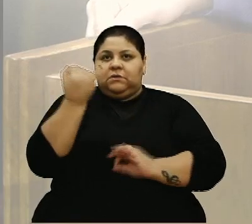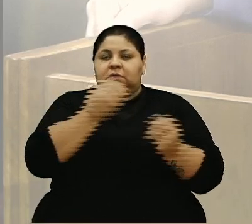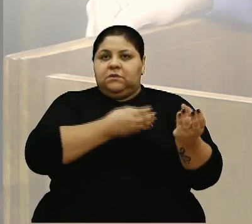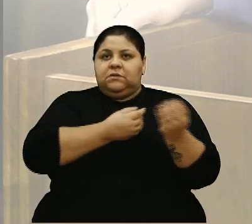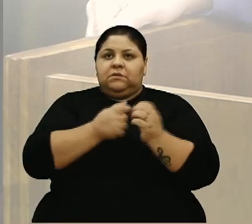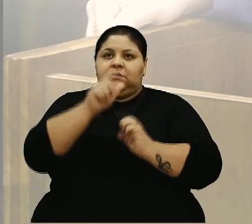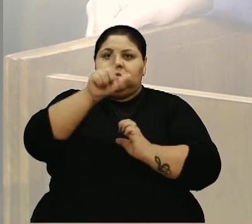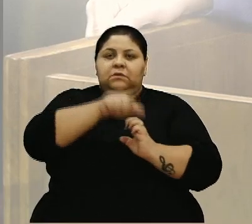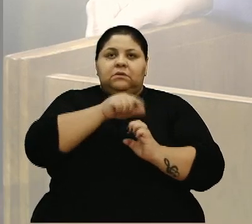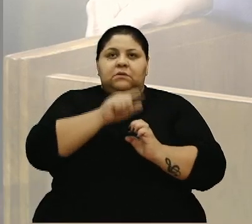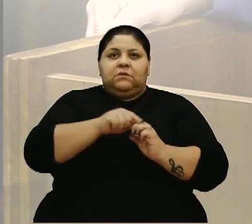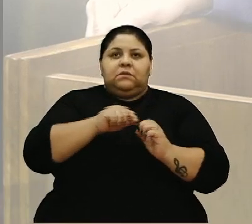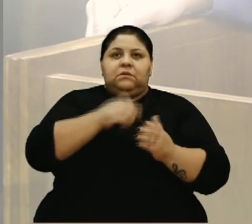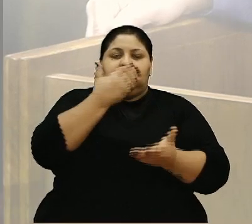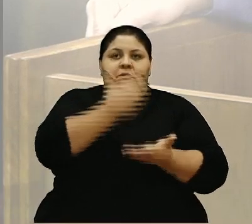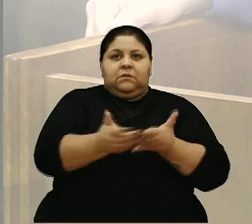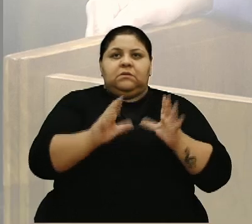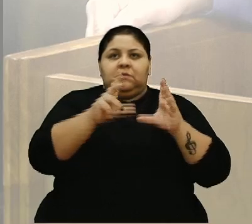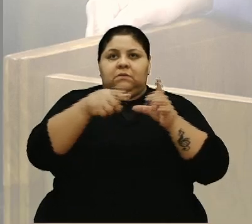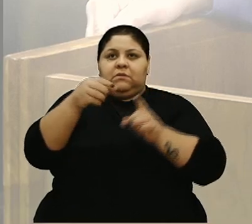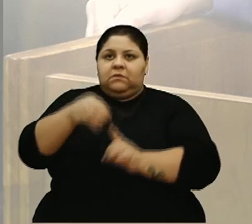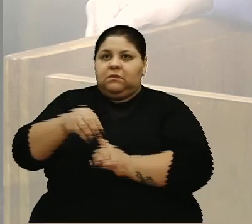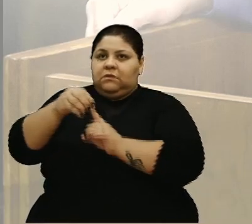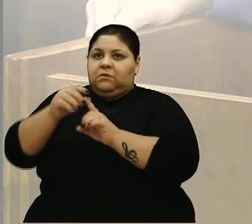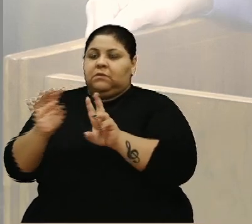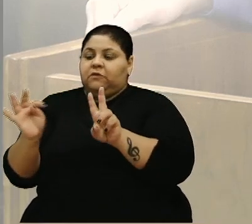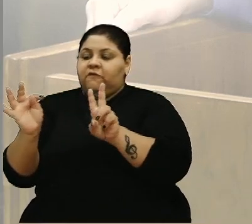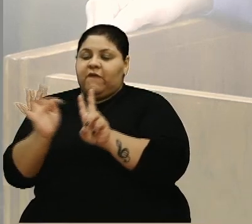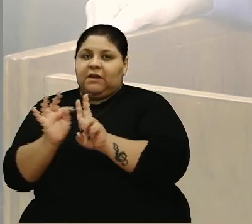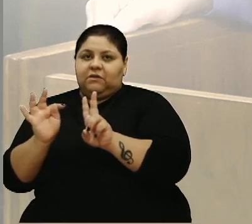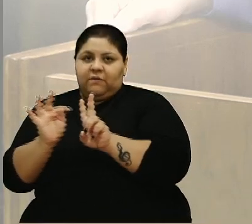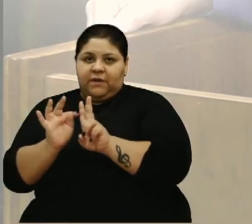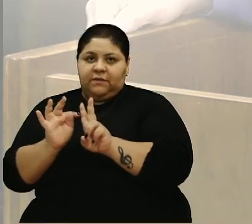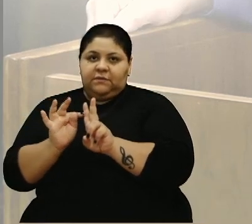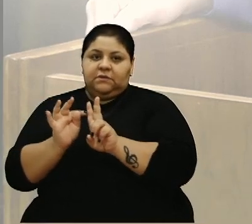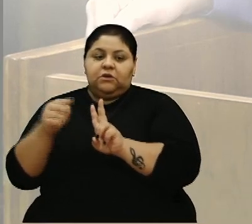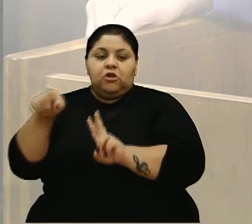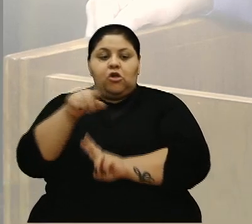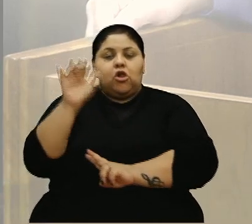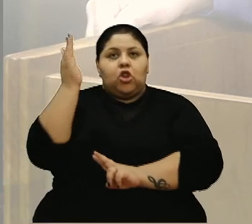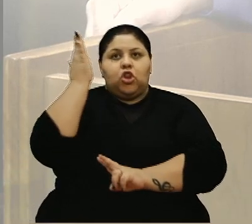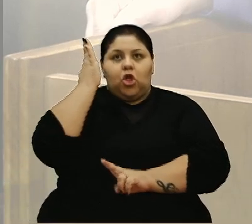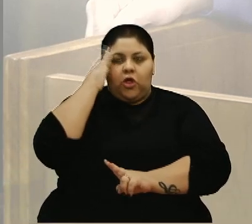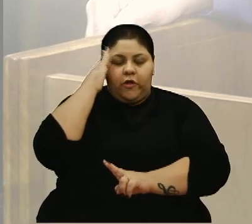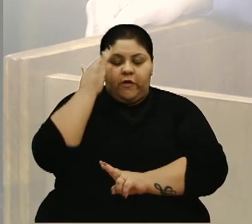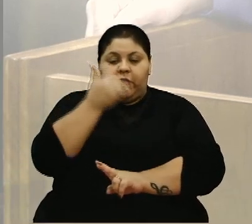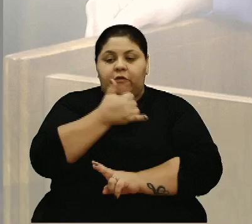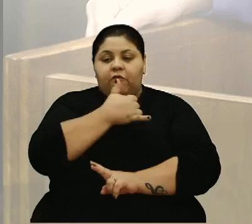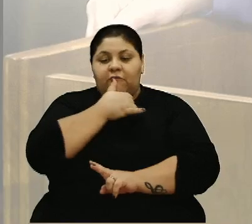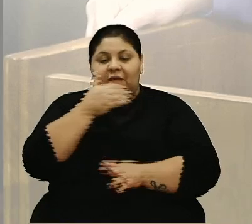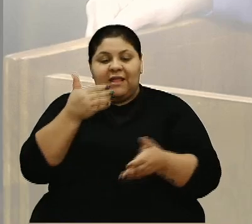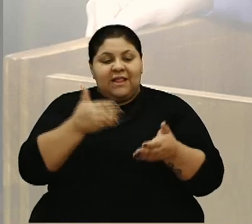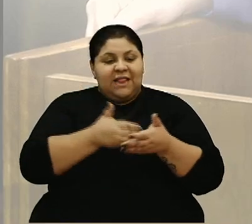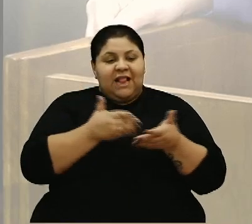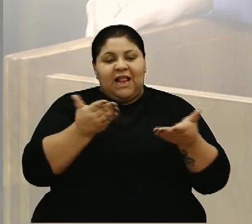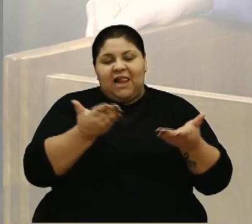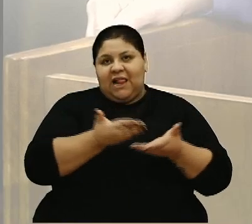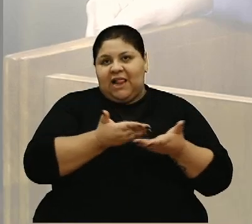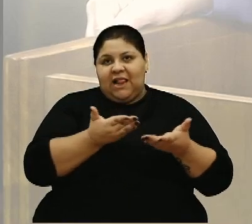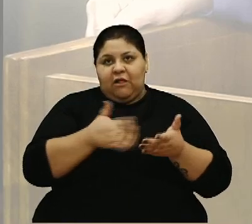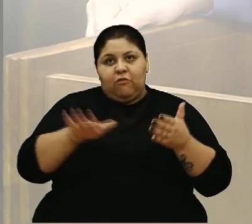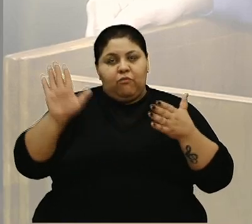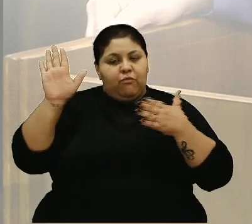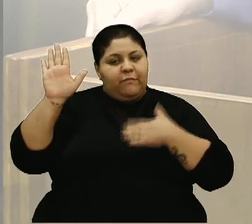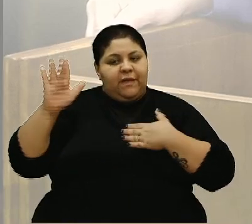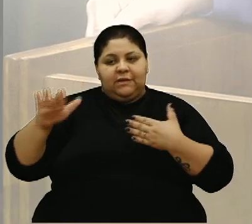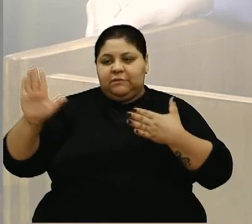empresas perderam tudo, principalmente no Vale do Taquari. E nós sabemos que, infelizmente, até agora, foram promessas e